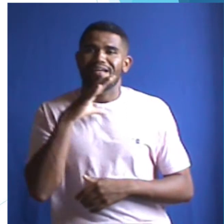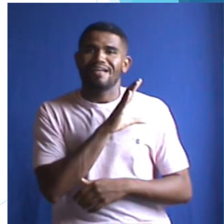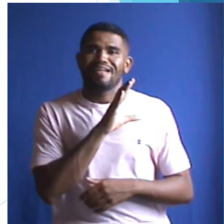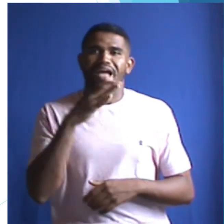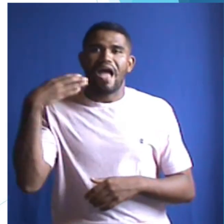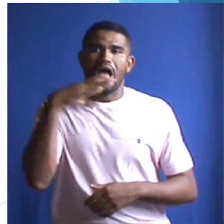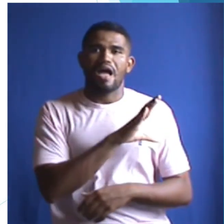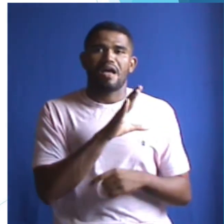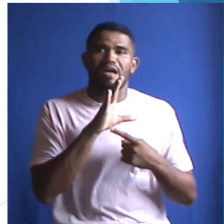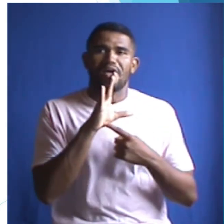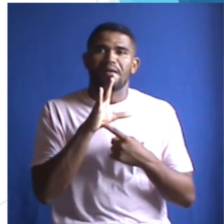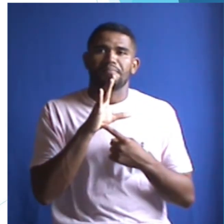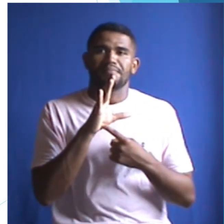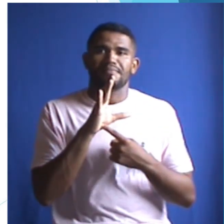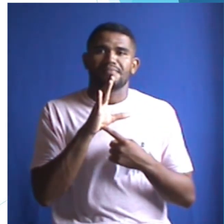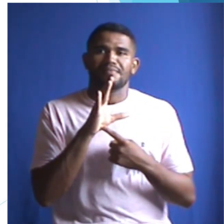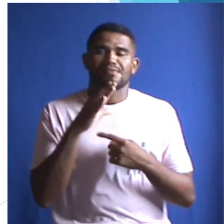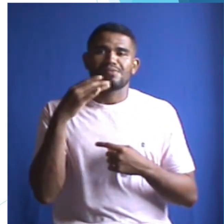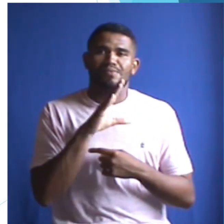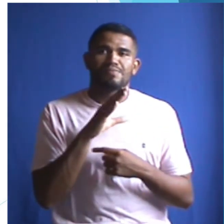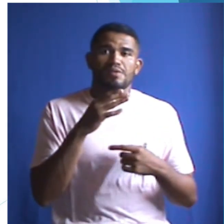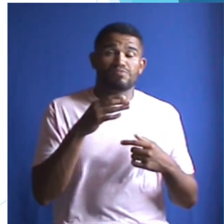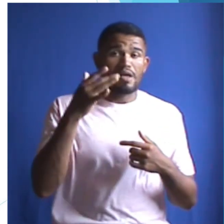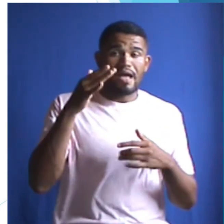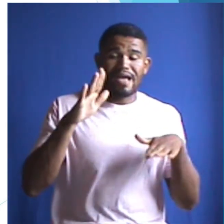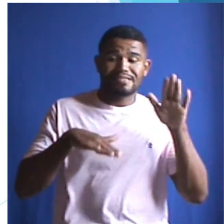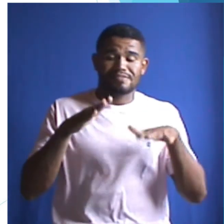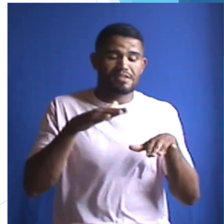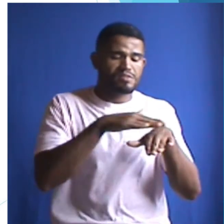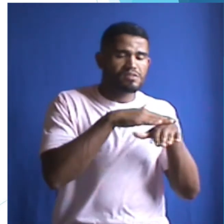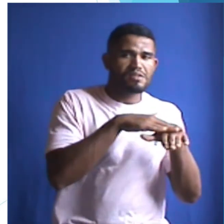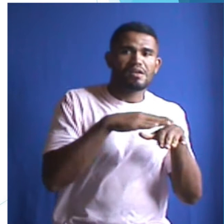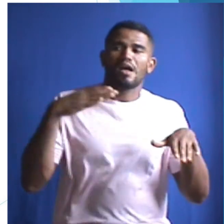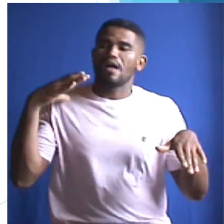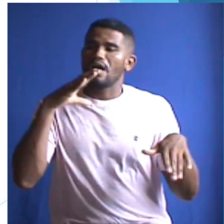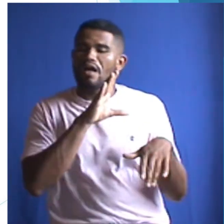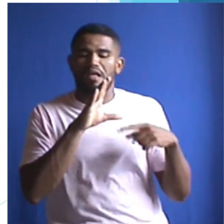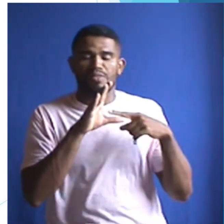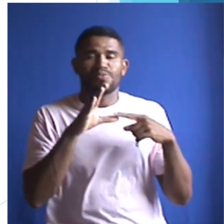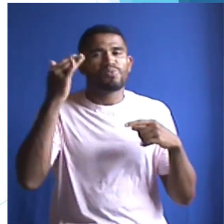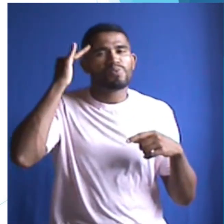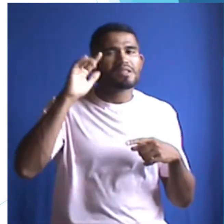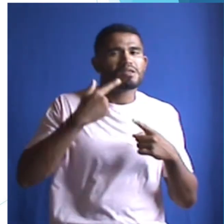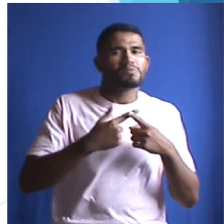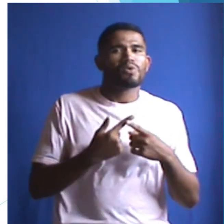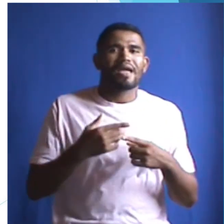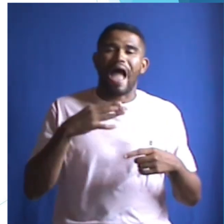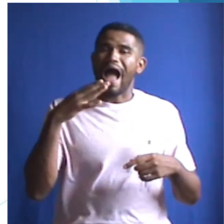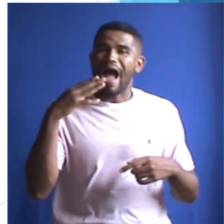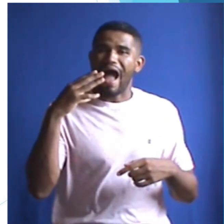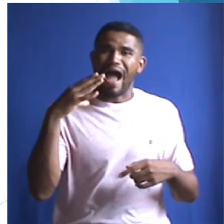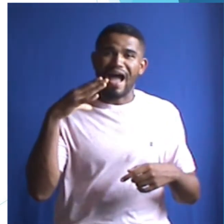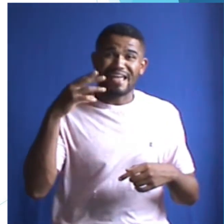saiba o porquê o sinal ser desta forma, mas ele tem uma arbitrariedade, ou seja, se você não tem uma